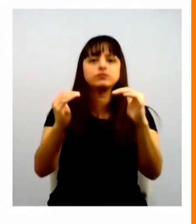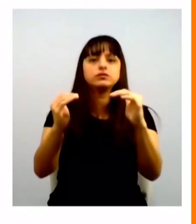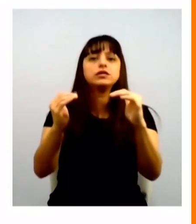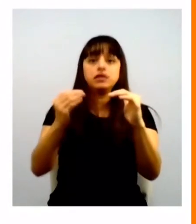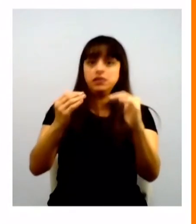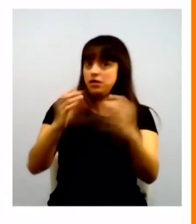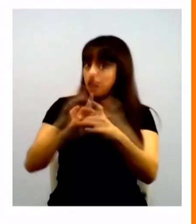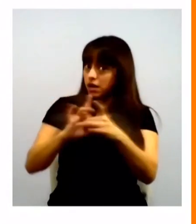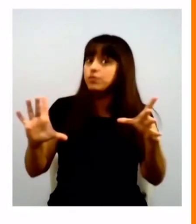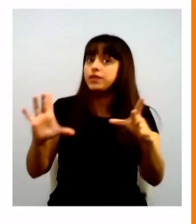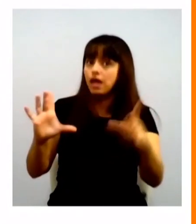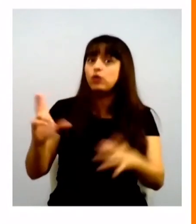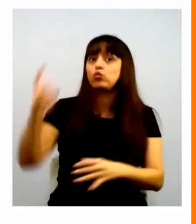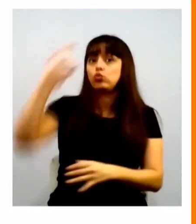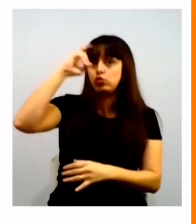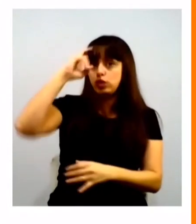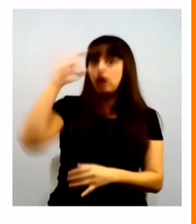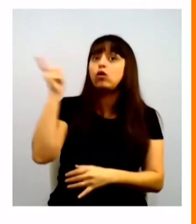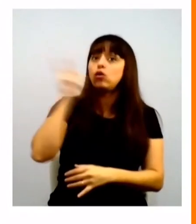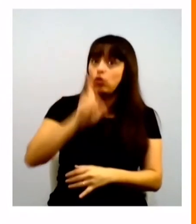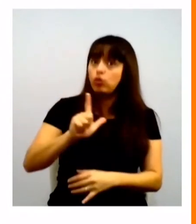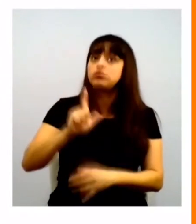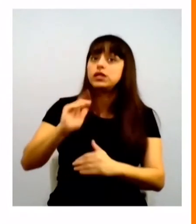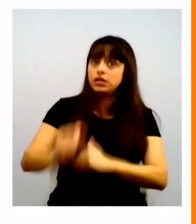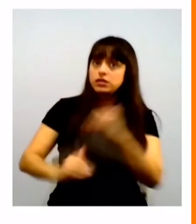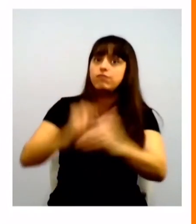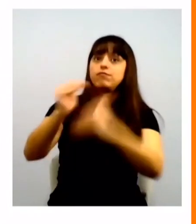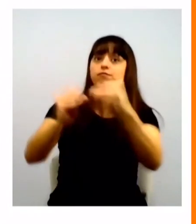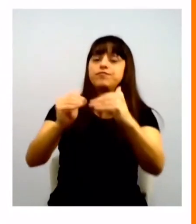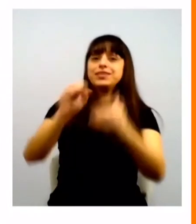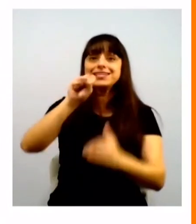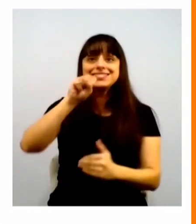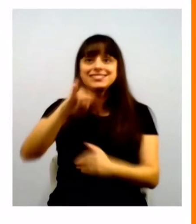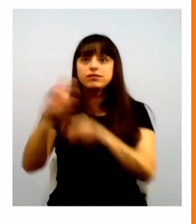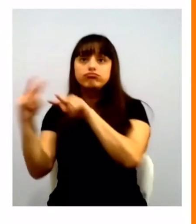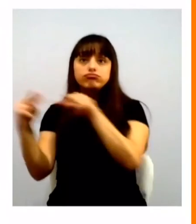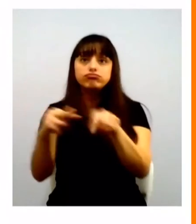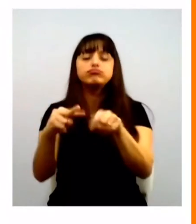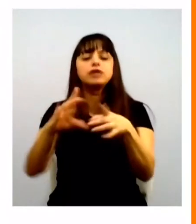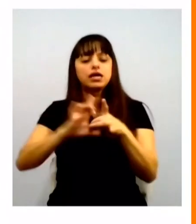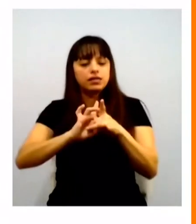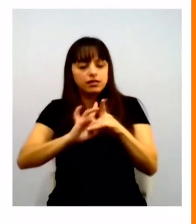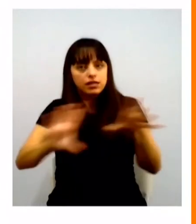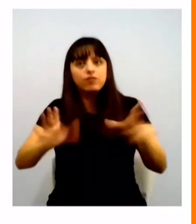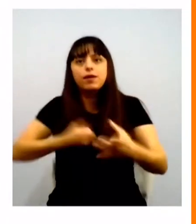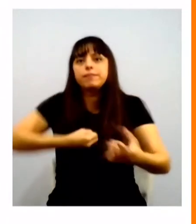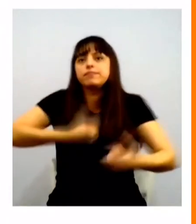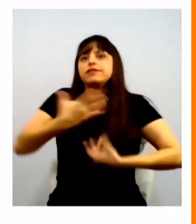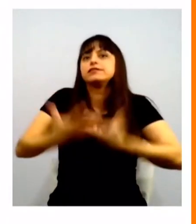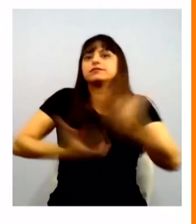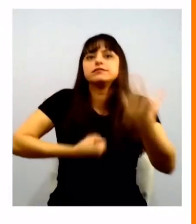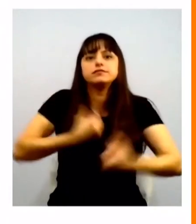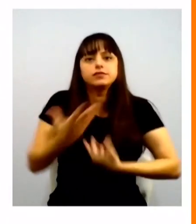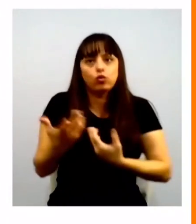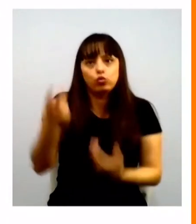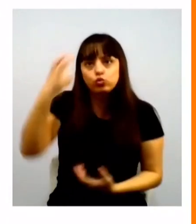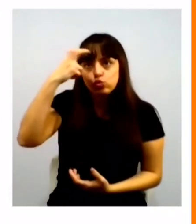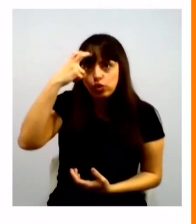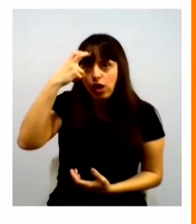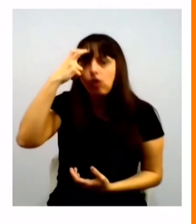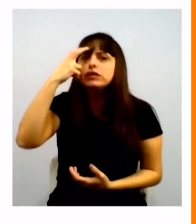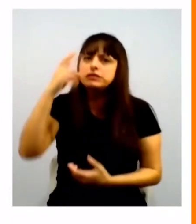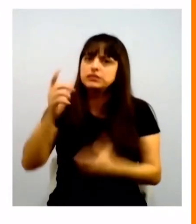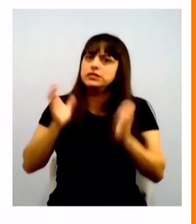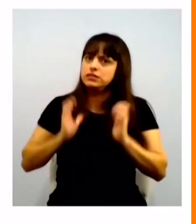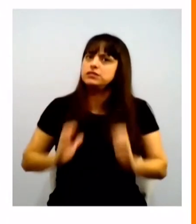cultural, um entorno de respeito à creatividade e à expressão que os cidadãos ejercen.